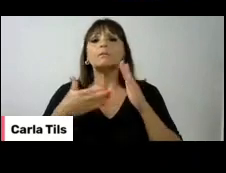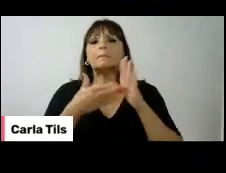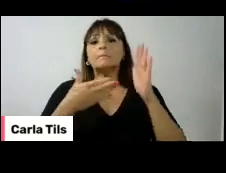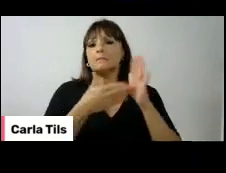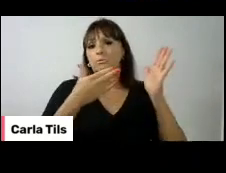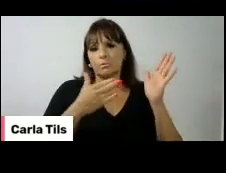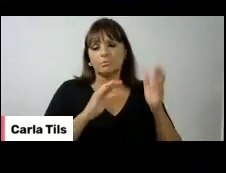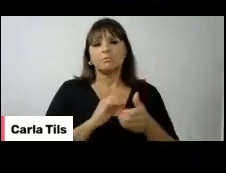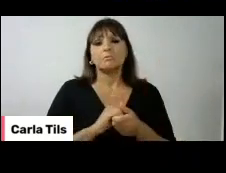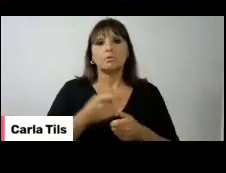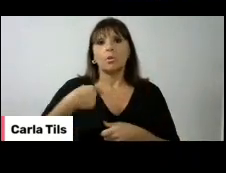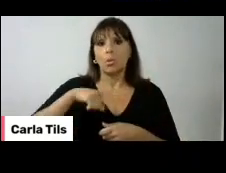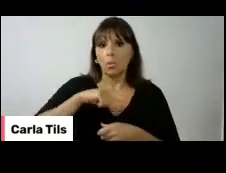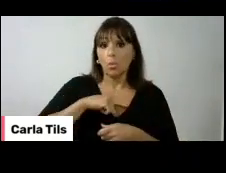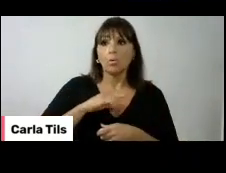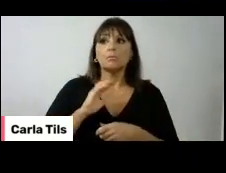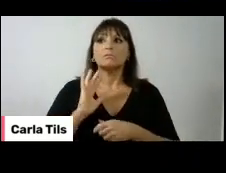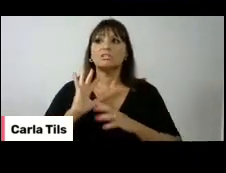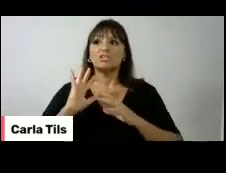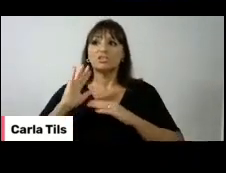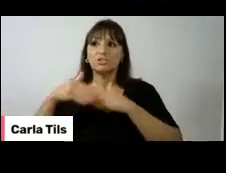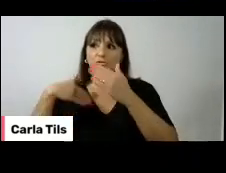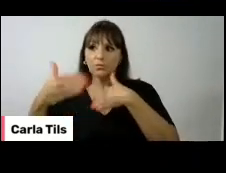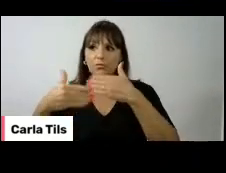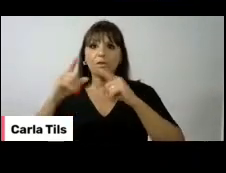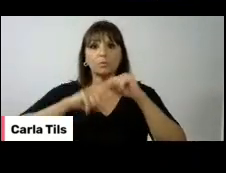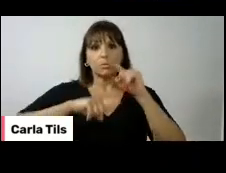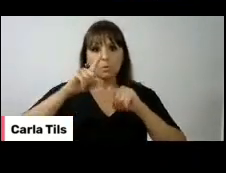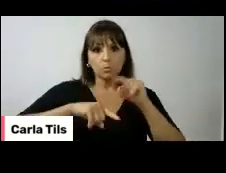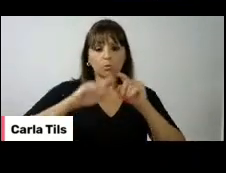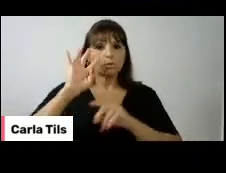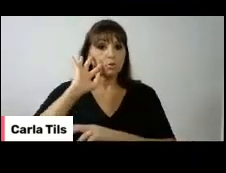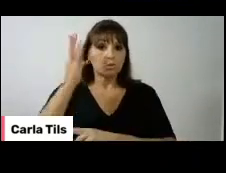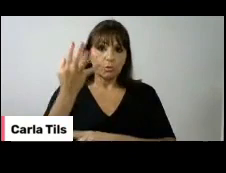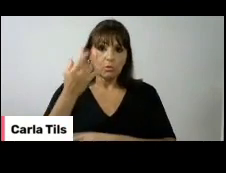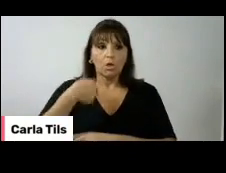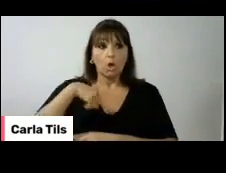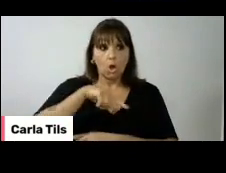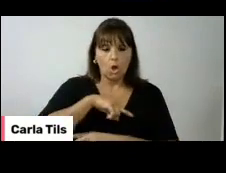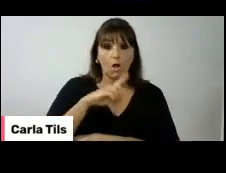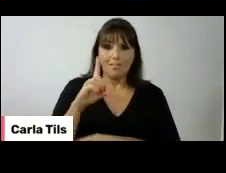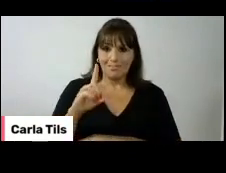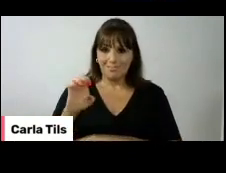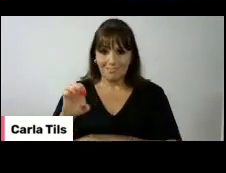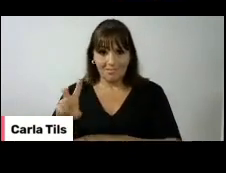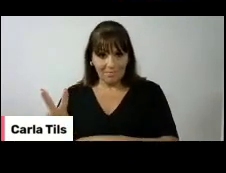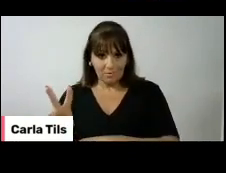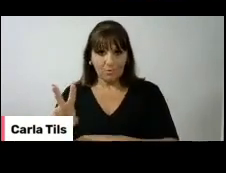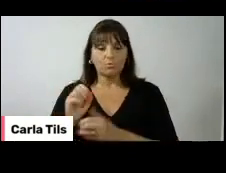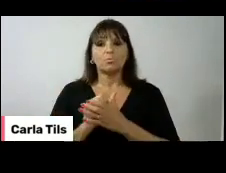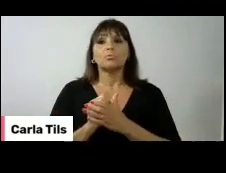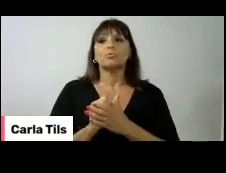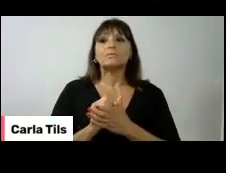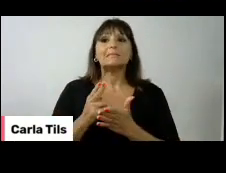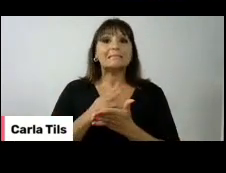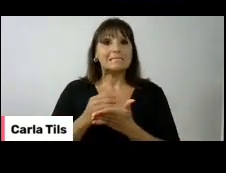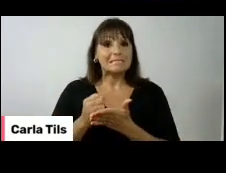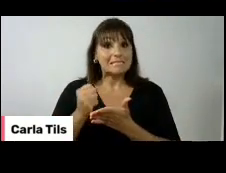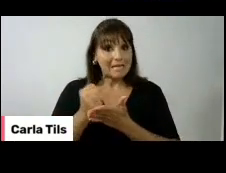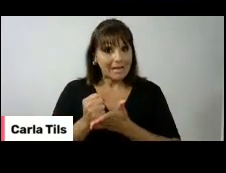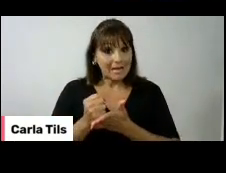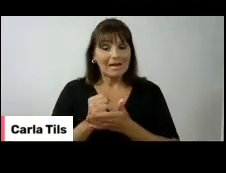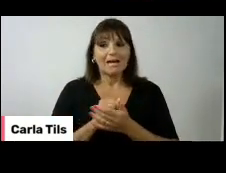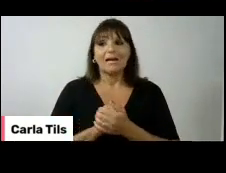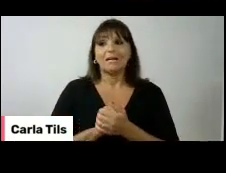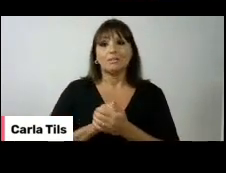que desenvolvemos produtos e soluções, nós que somos desenvolvedores, designers, donos